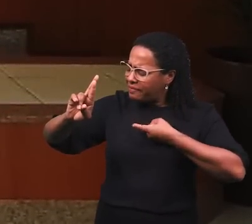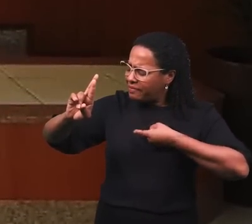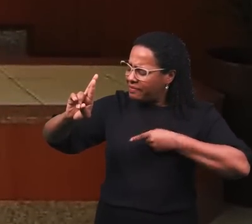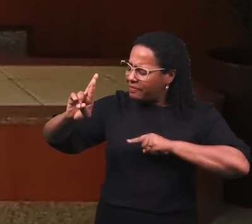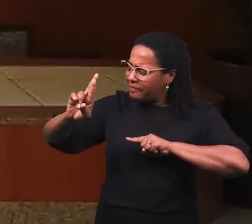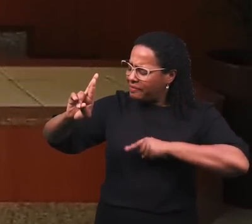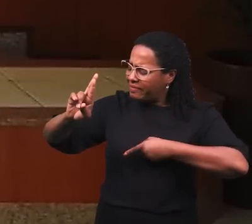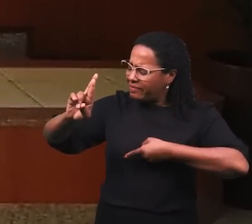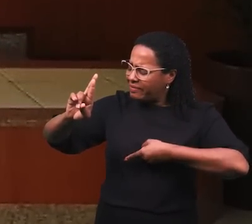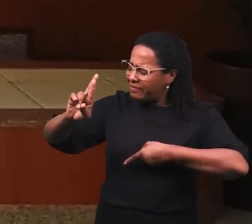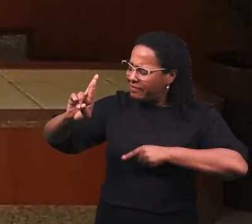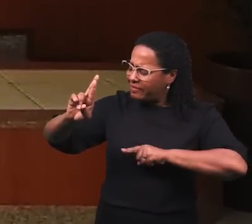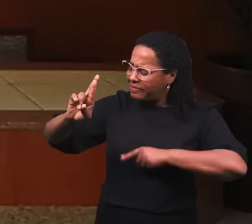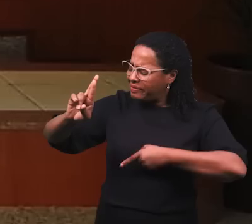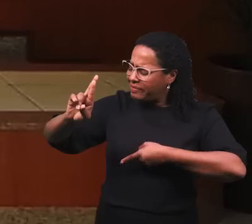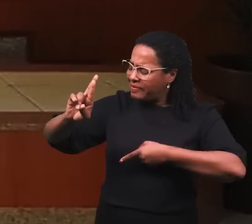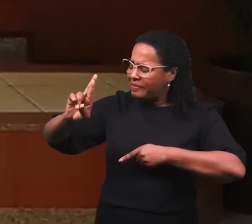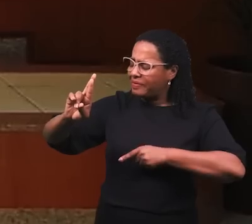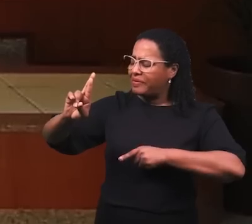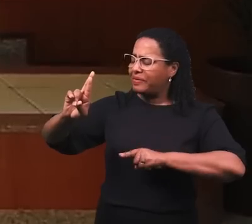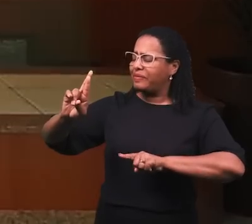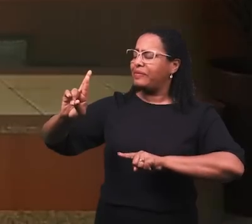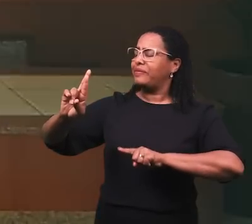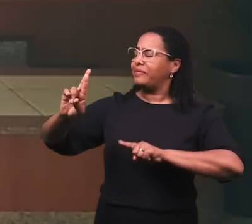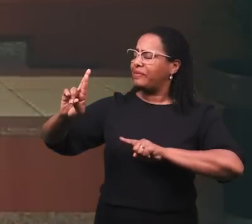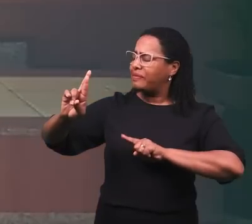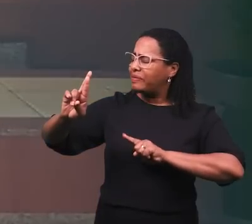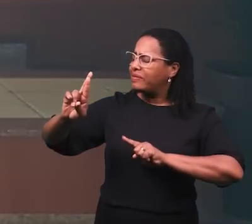necessito muito amor.